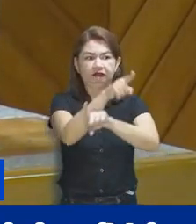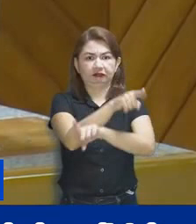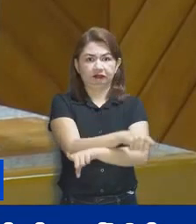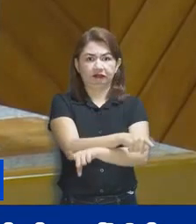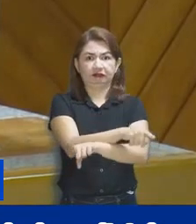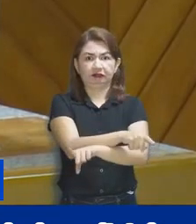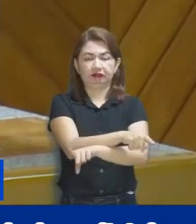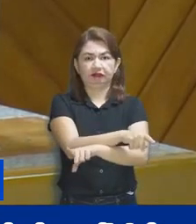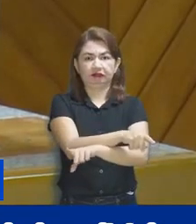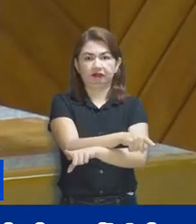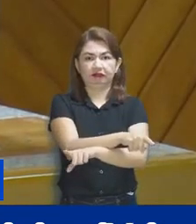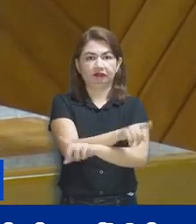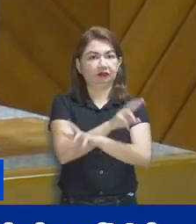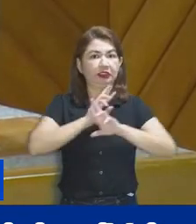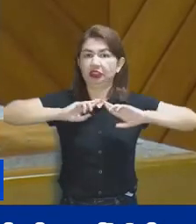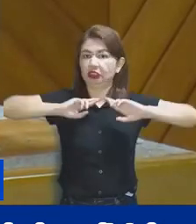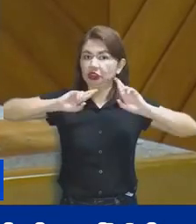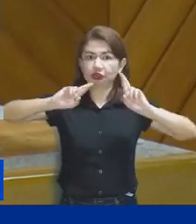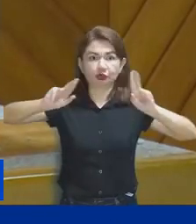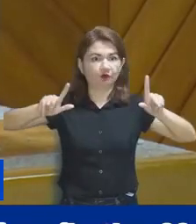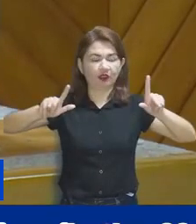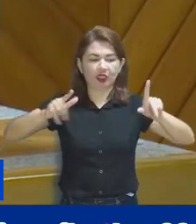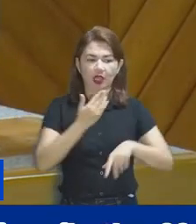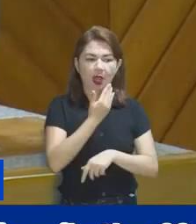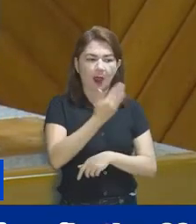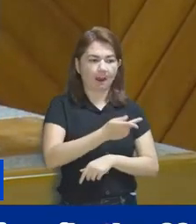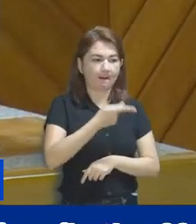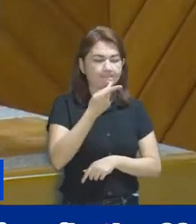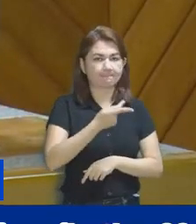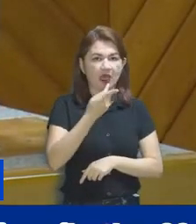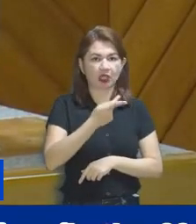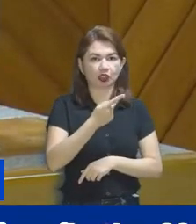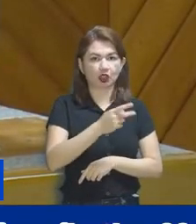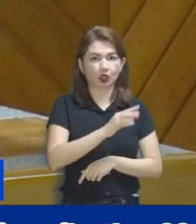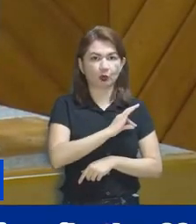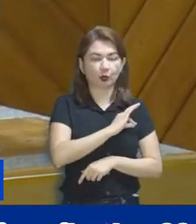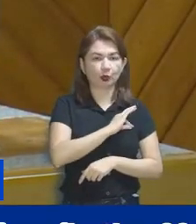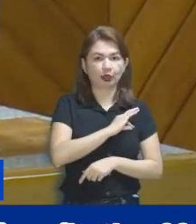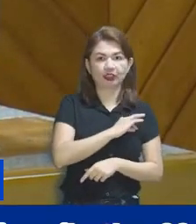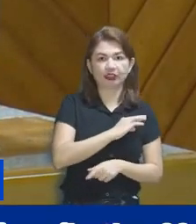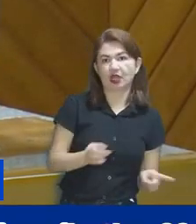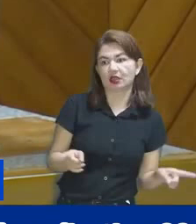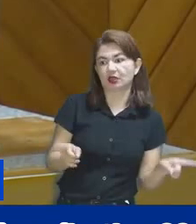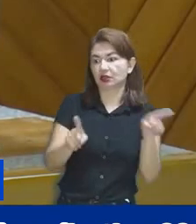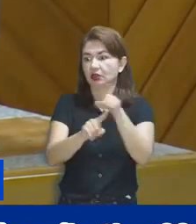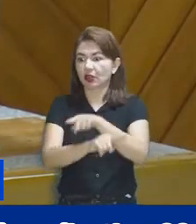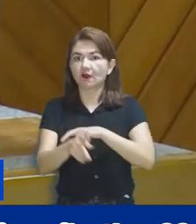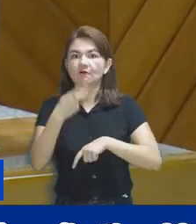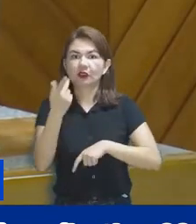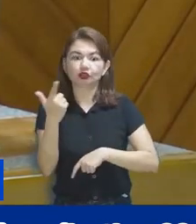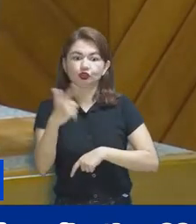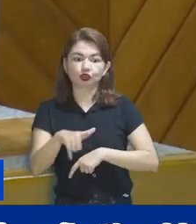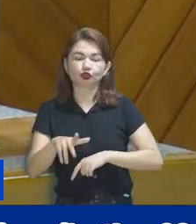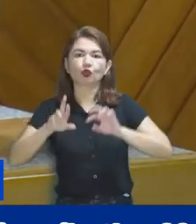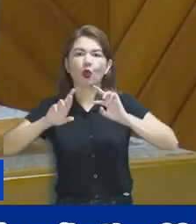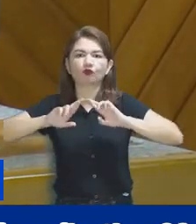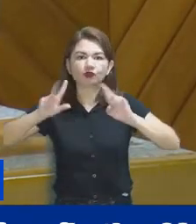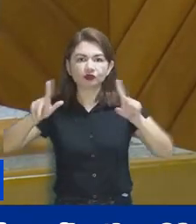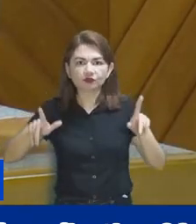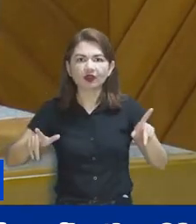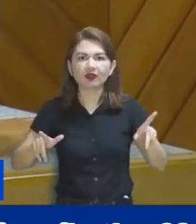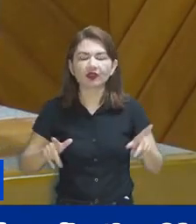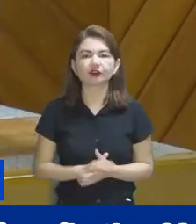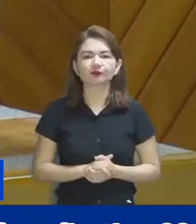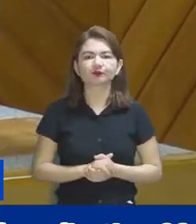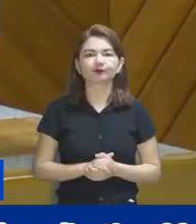daquela prestada diante da autoridade policial, no sentido de que João Diomédes atendeu a uma chamada do